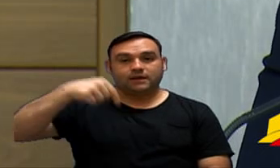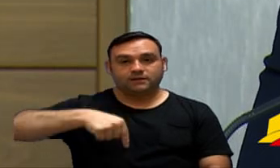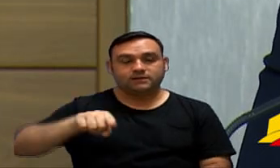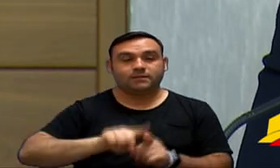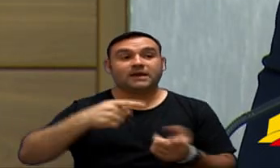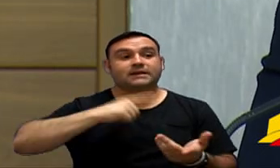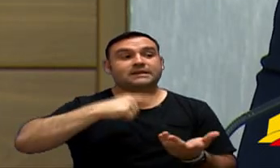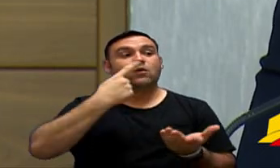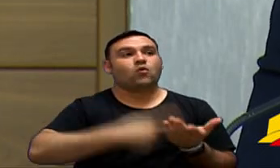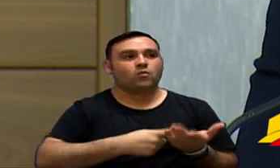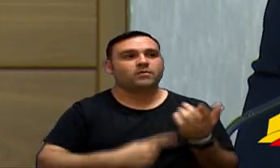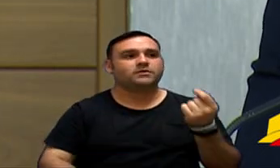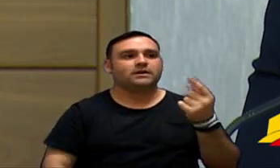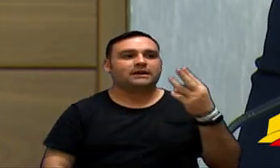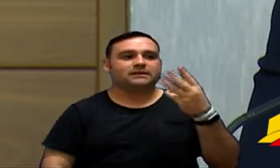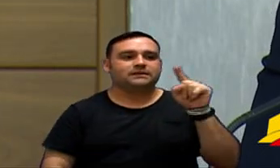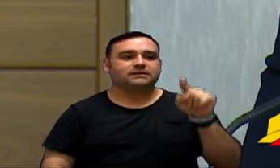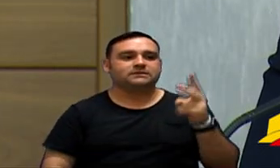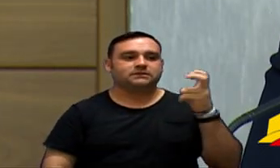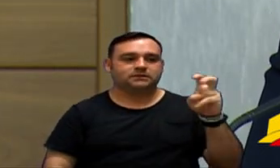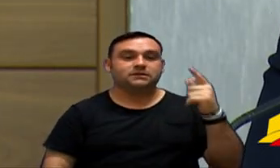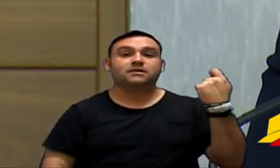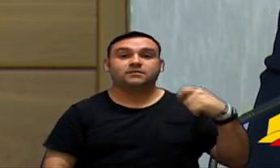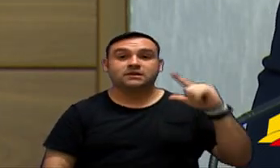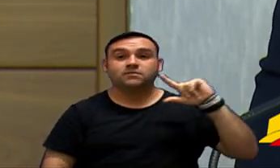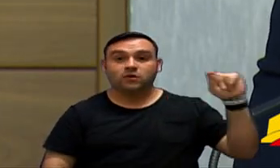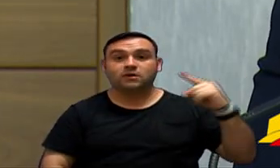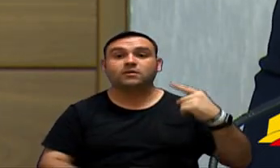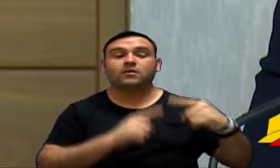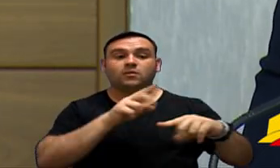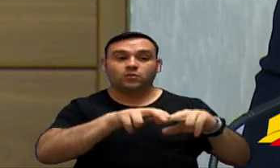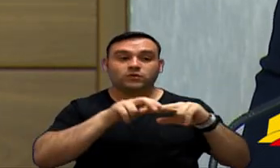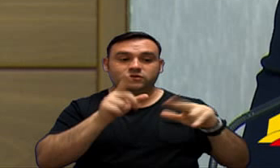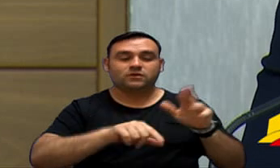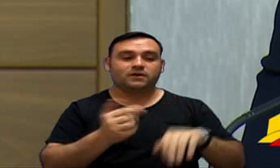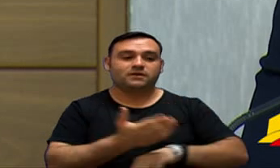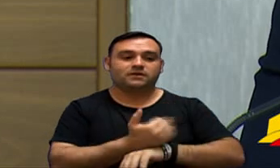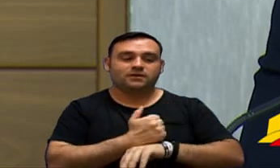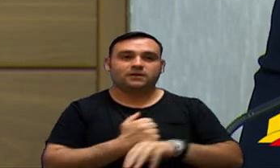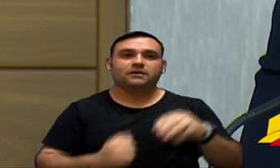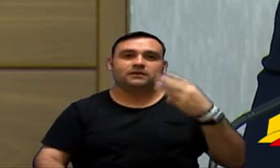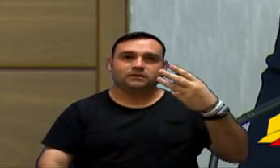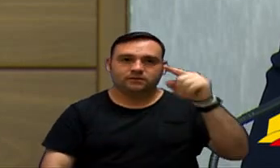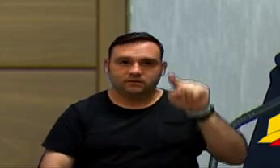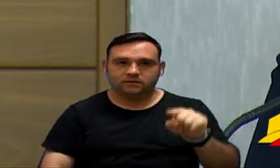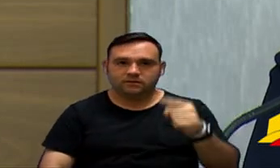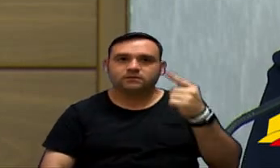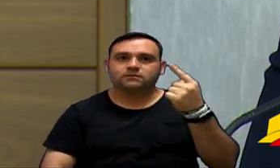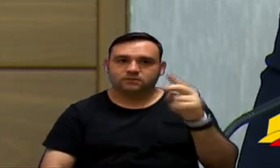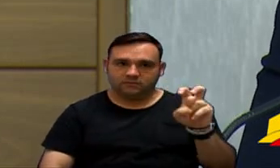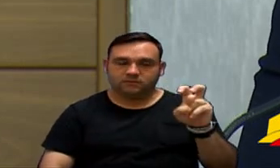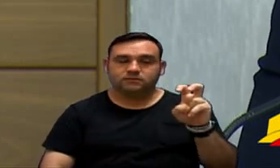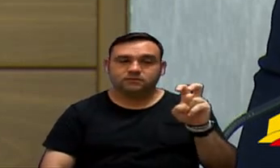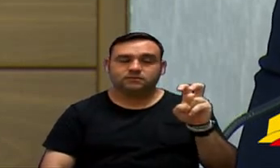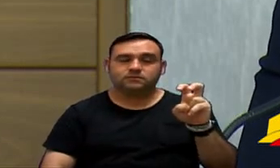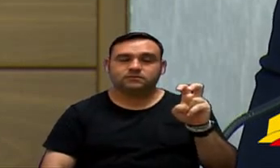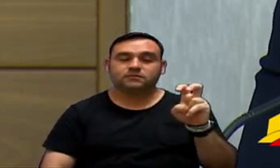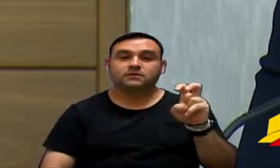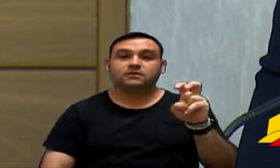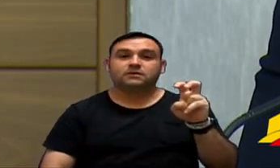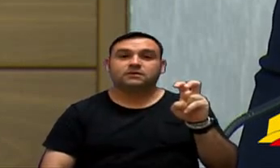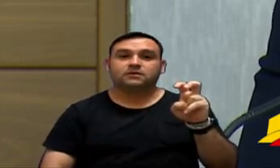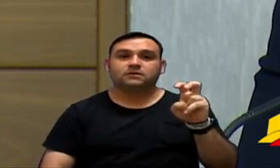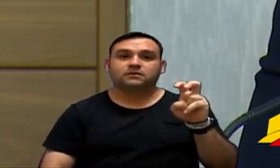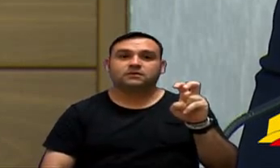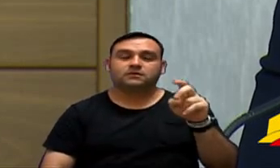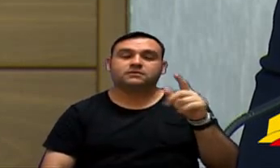um compromisso daqui a pouco, às 3h15 ele tem que se retirar, ele veio, por isso que antecipamos a agenda. 3h15? Por isso que ele precisou, assim